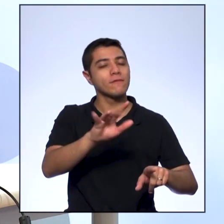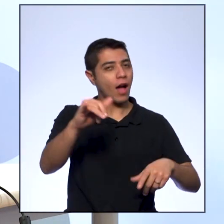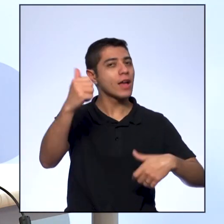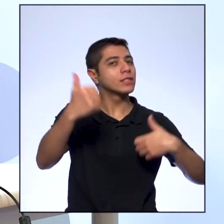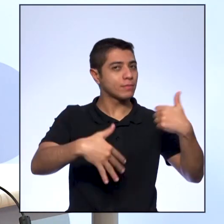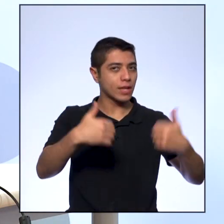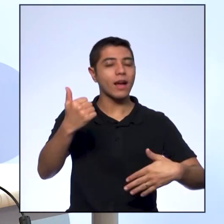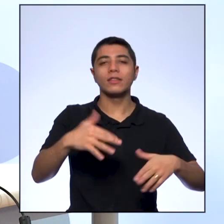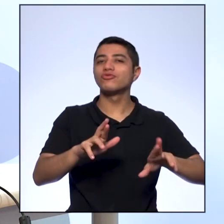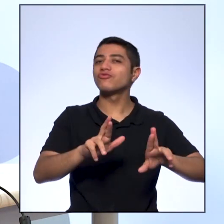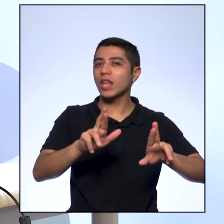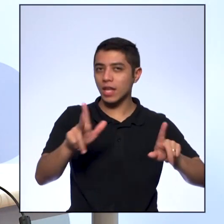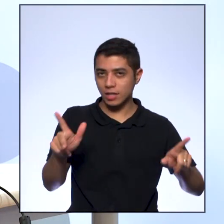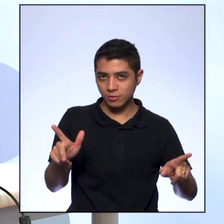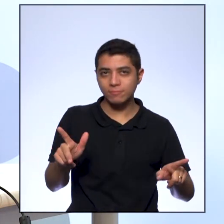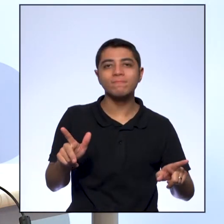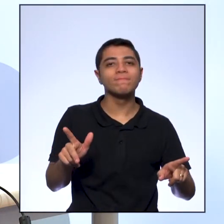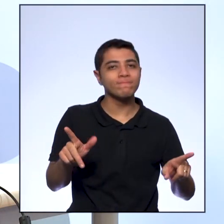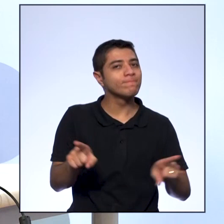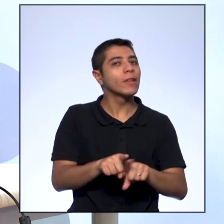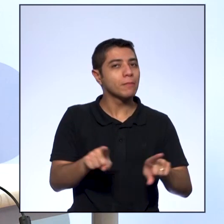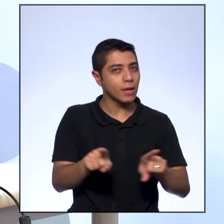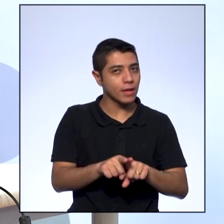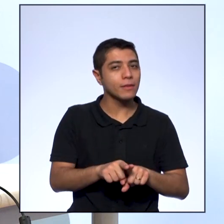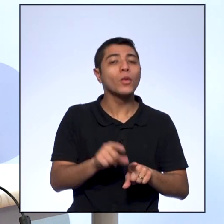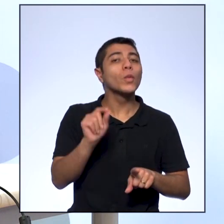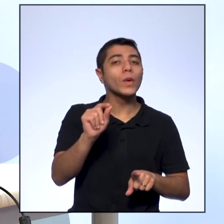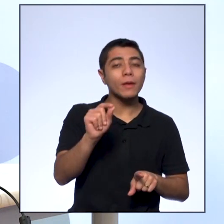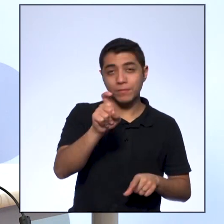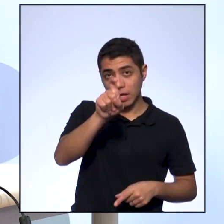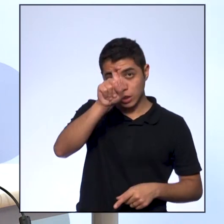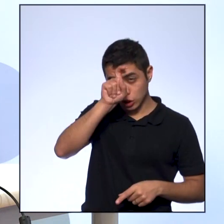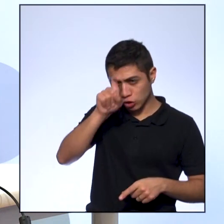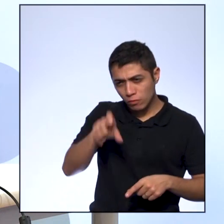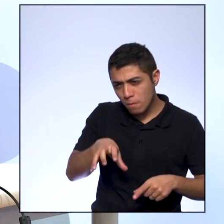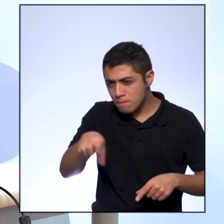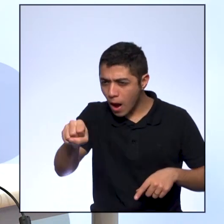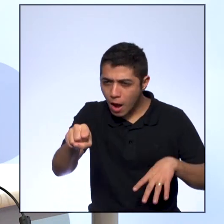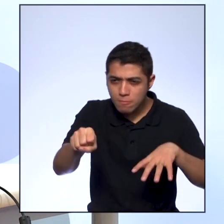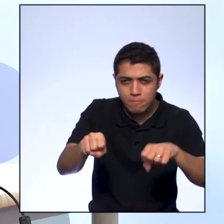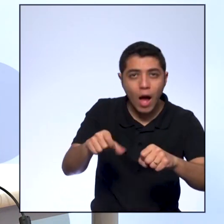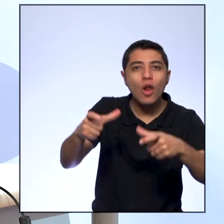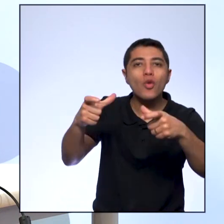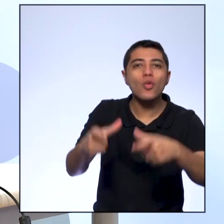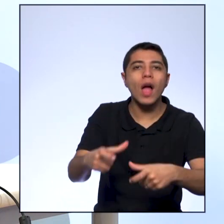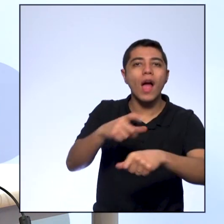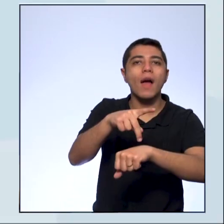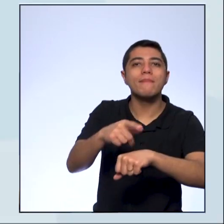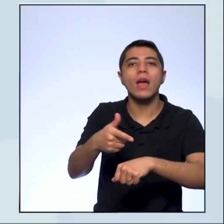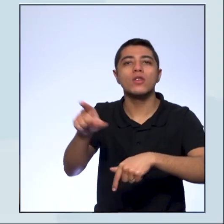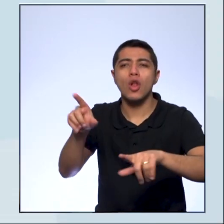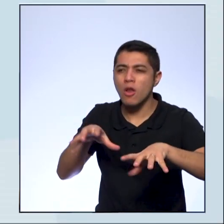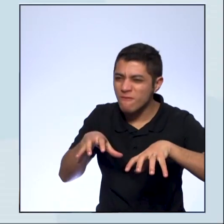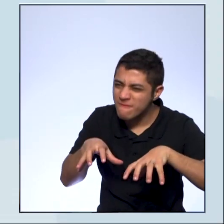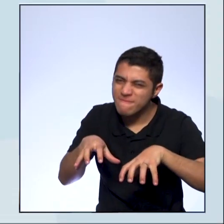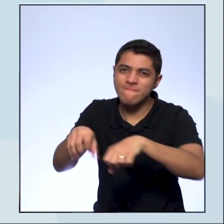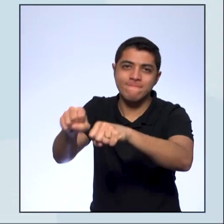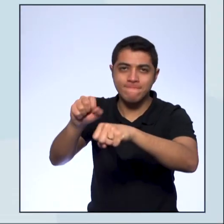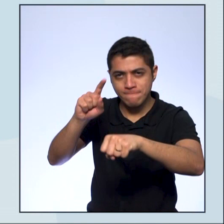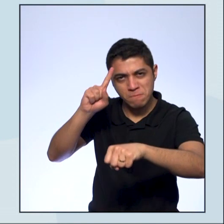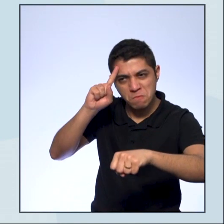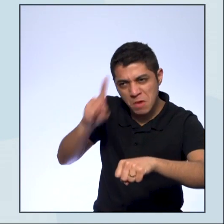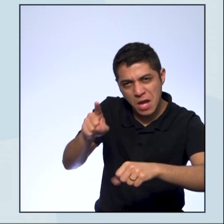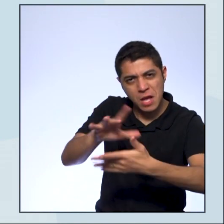também tem a ver com a questão da escravidão, tá? Então, lá na nossa base da pirâmide, nós temos os camponeses, que